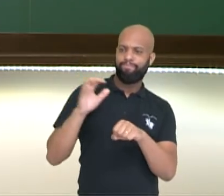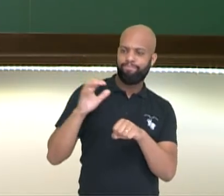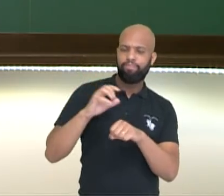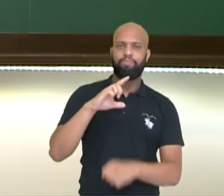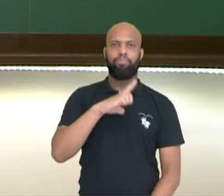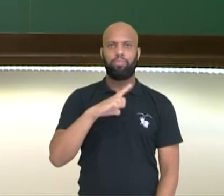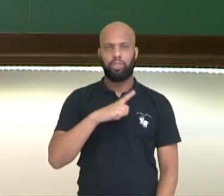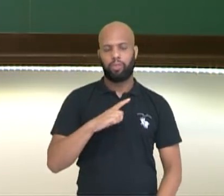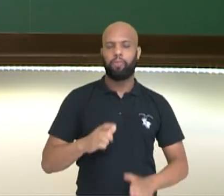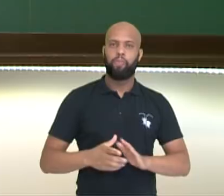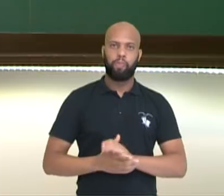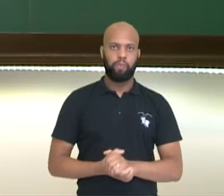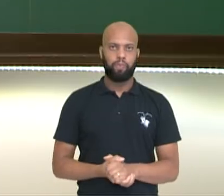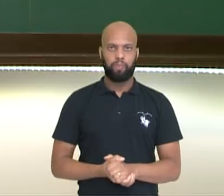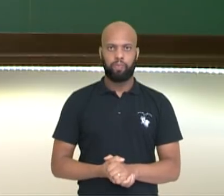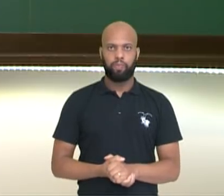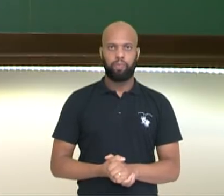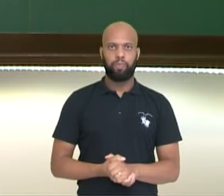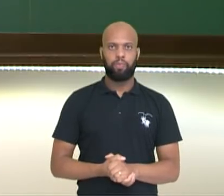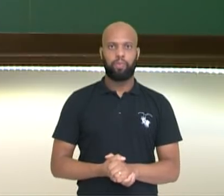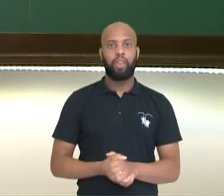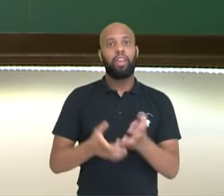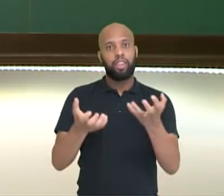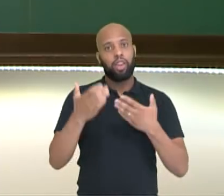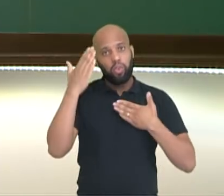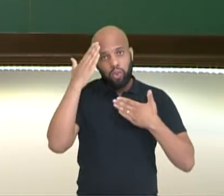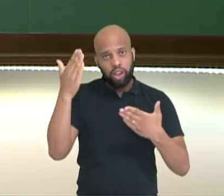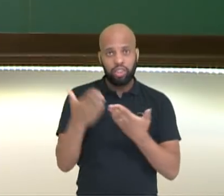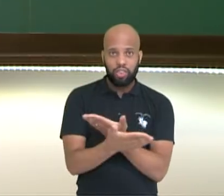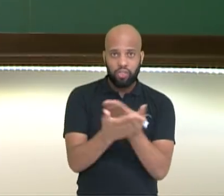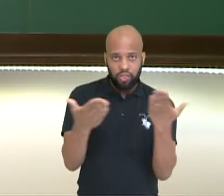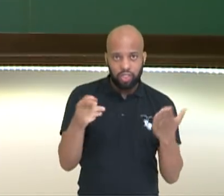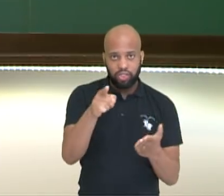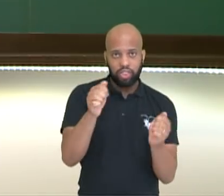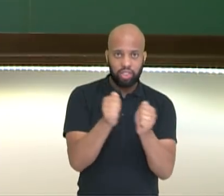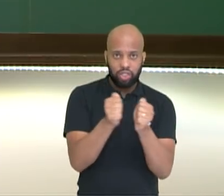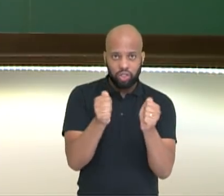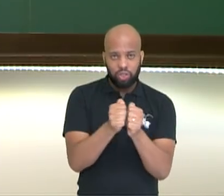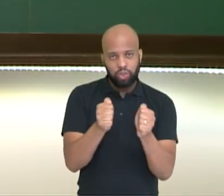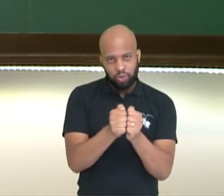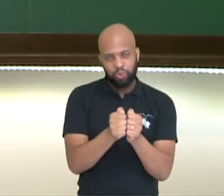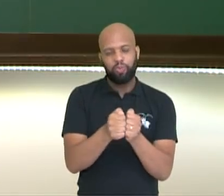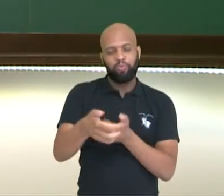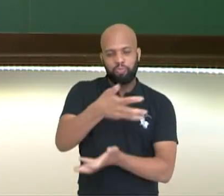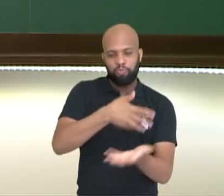força econômica bastante grande. Quero muito agradecer a você pela sua participação